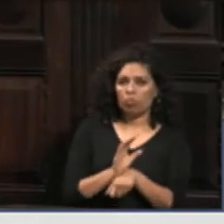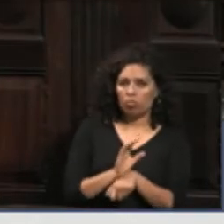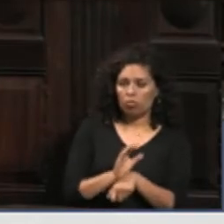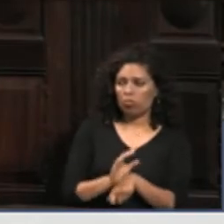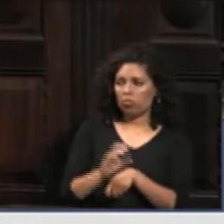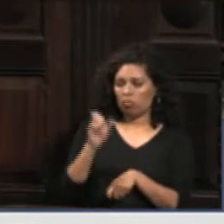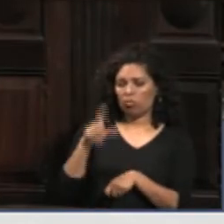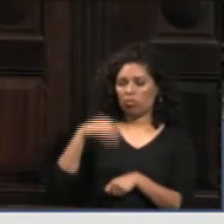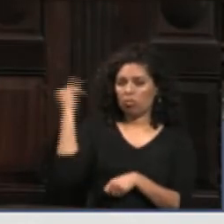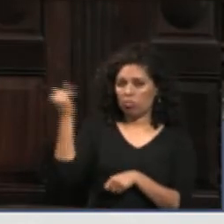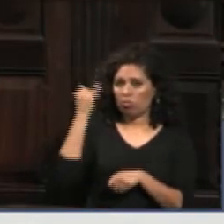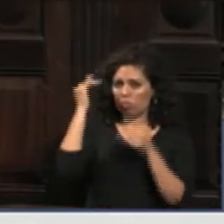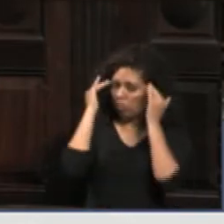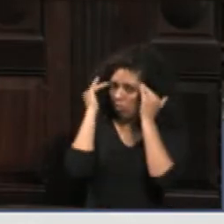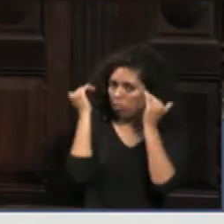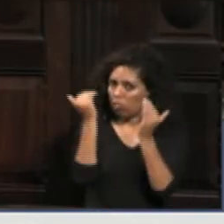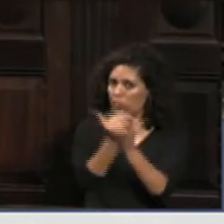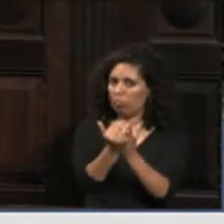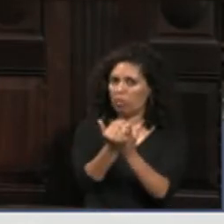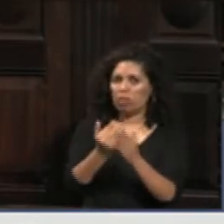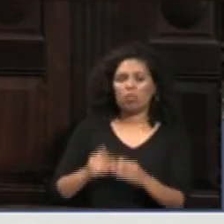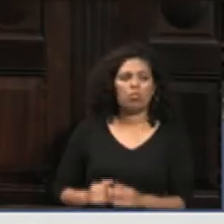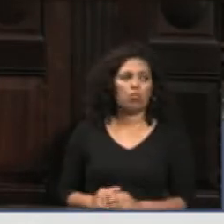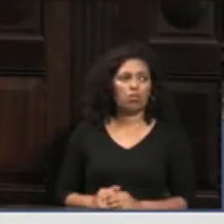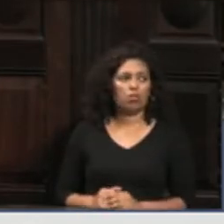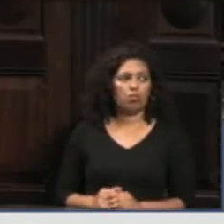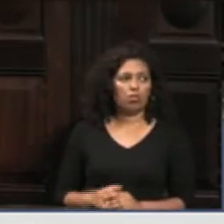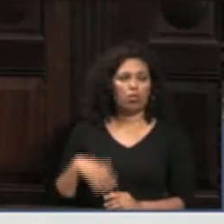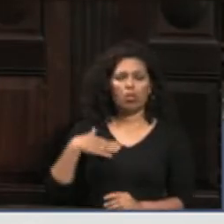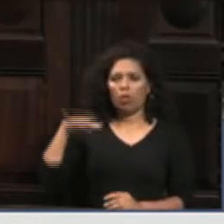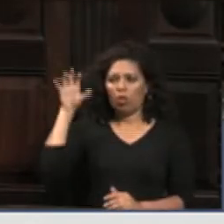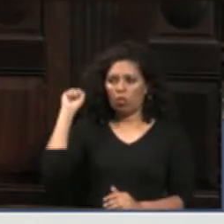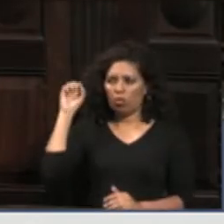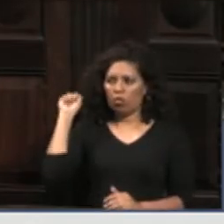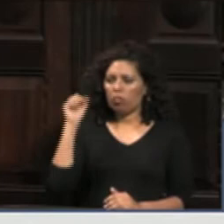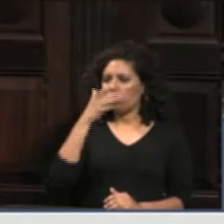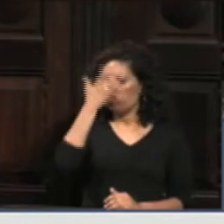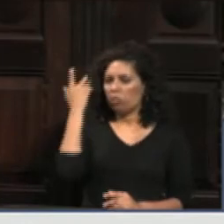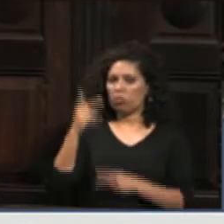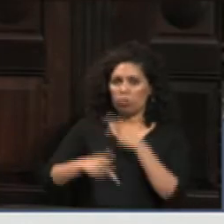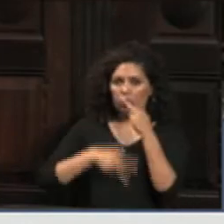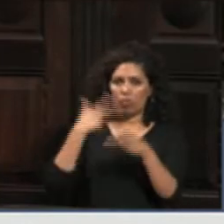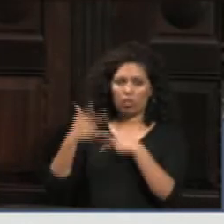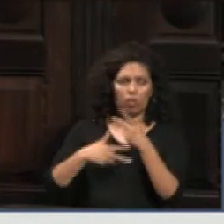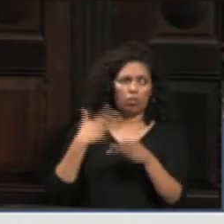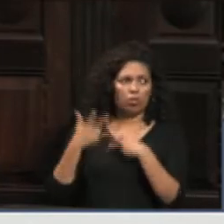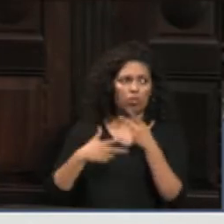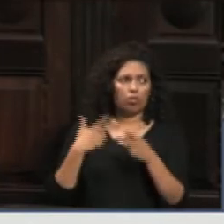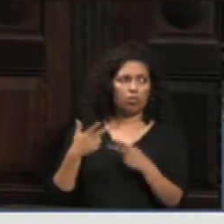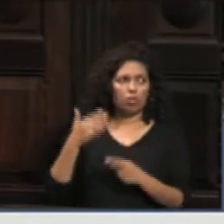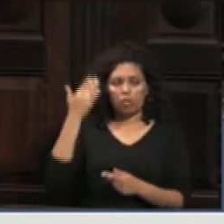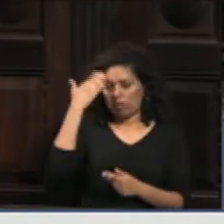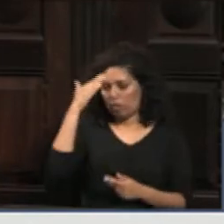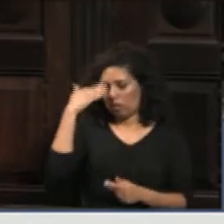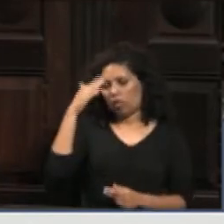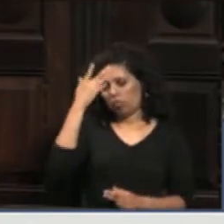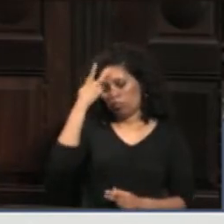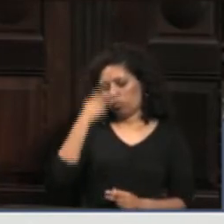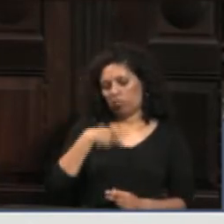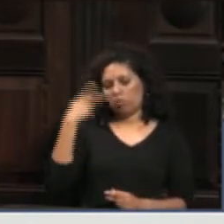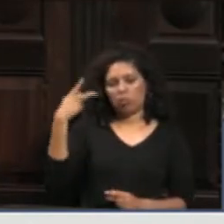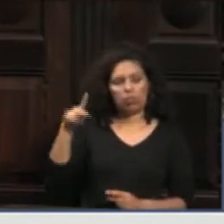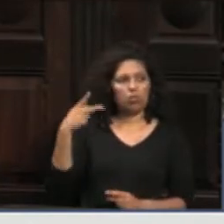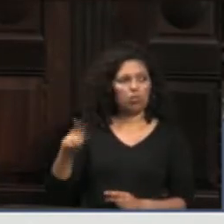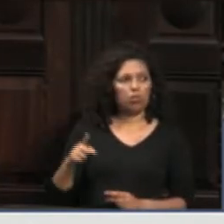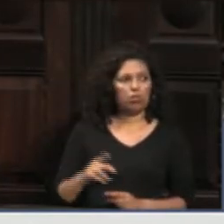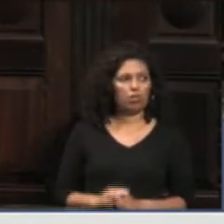ouvi, nem tudo que é legal é moral. Eu ouvi isso de um cidadão e, enfim, também entendo que ele tem a sua razão. Mas eu